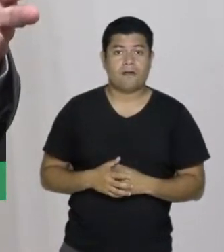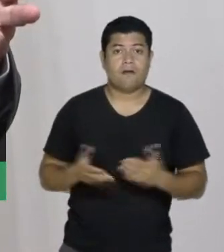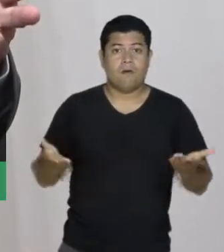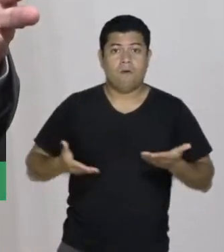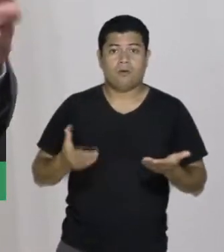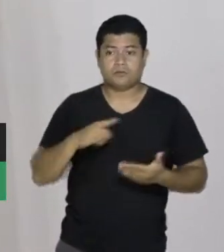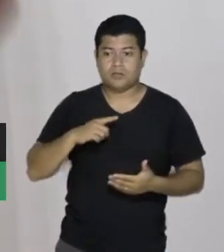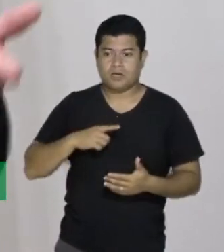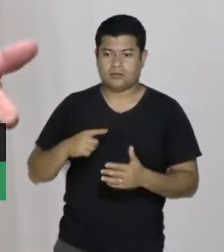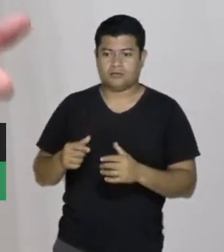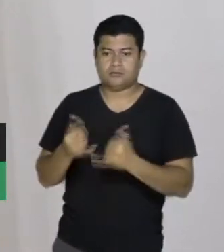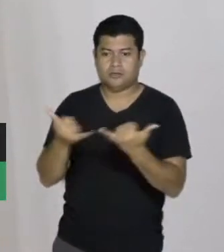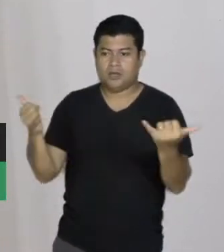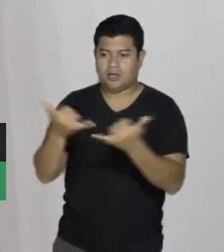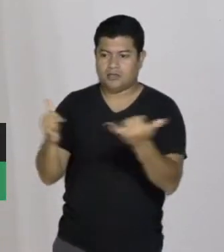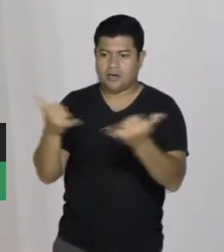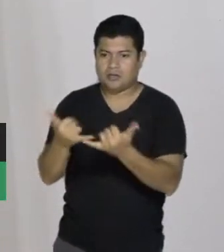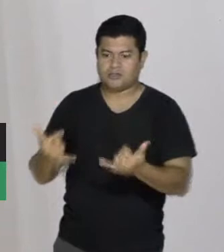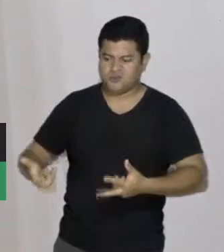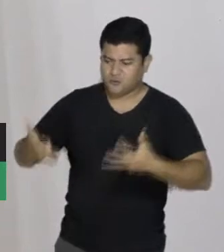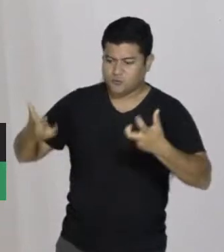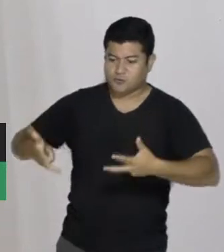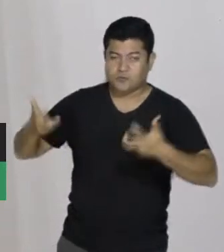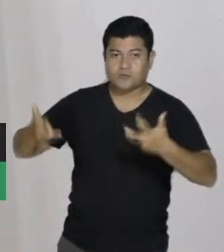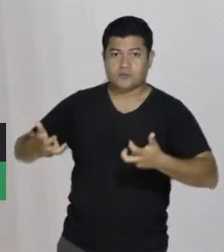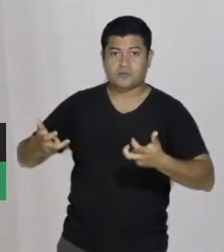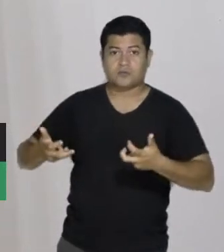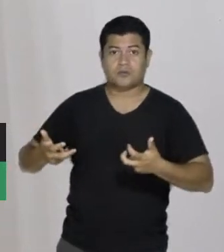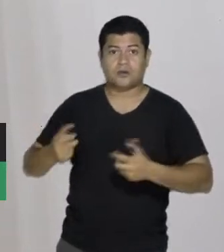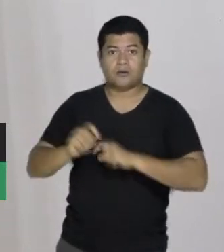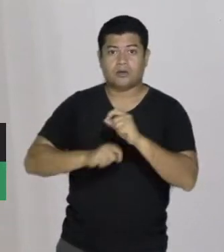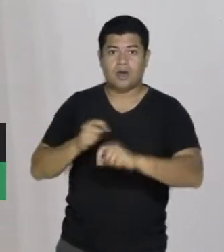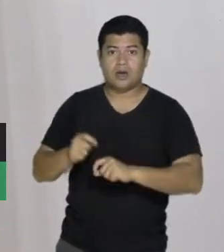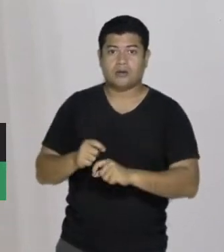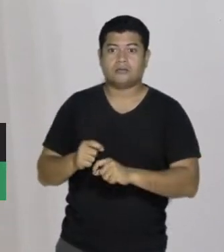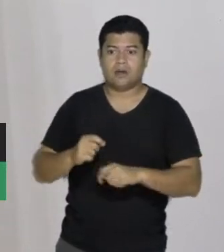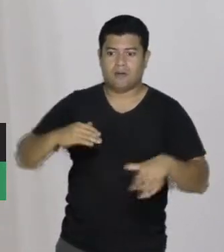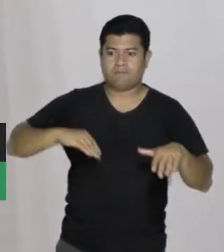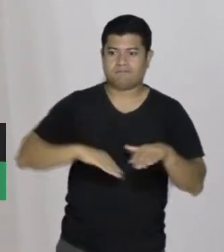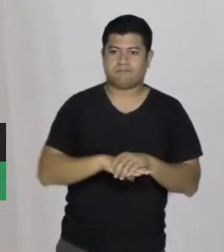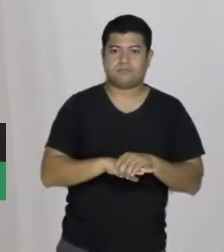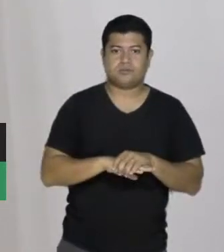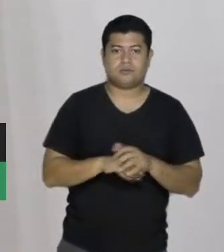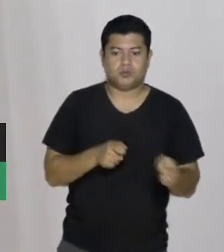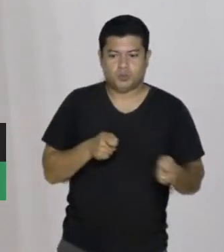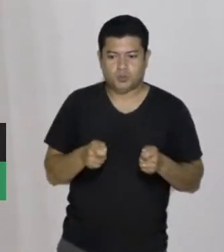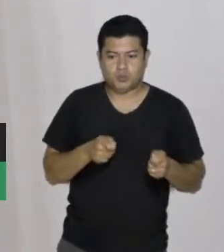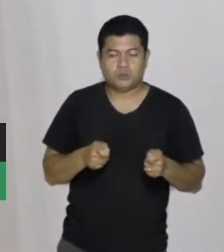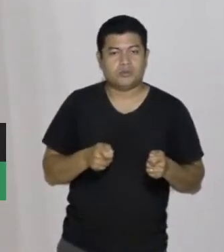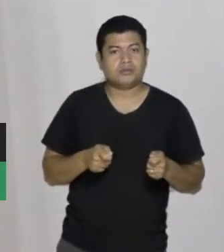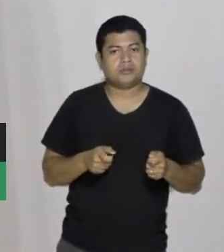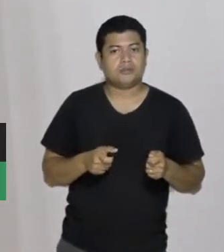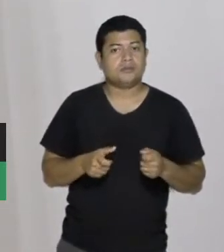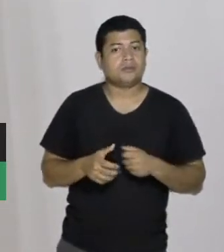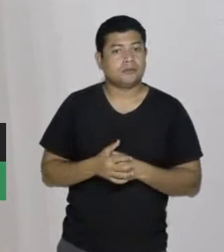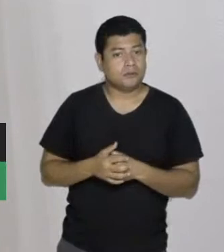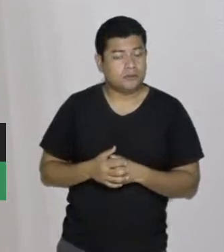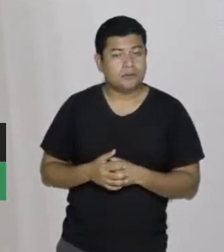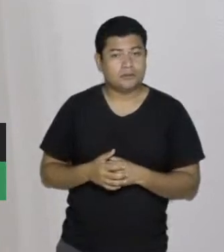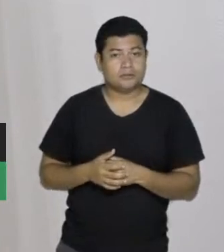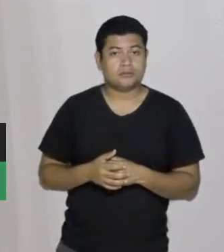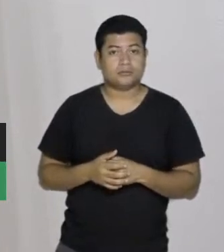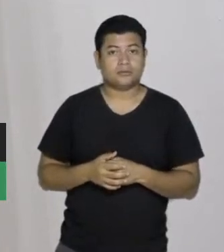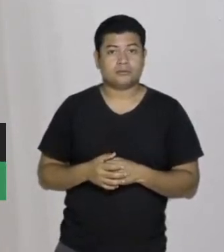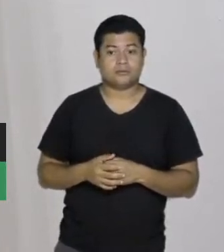é para o acúmulo onde nós deveríamos ter uma produção de energia que ela